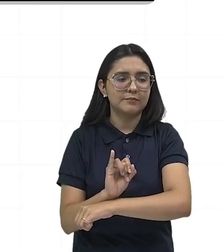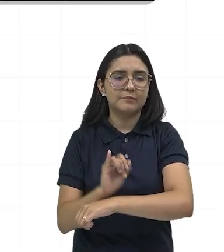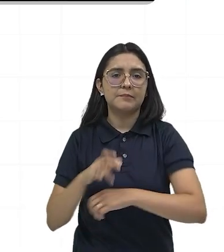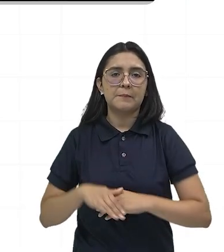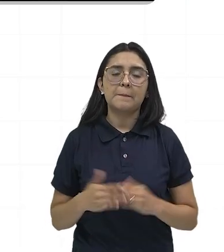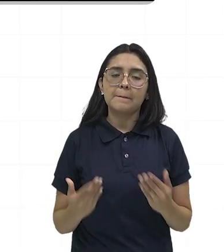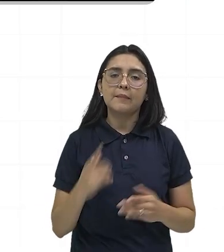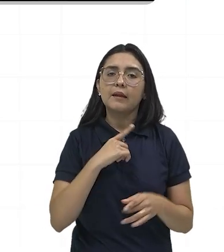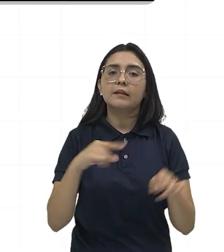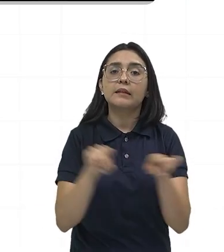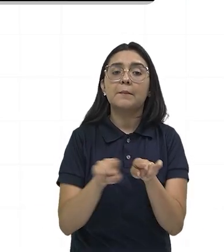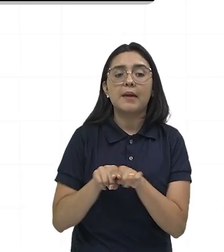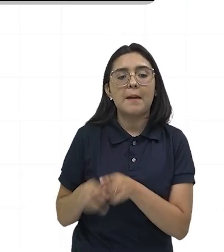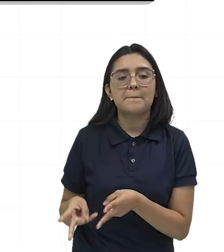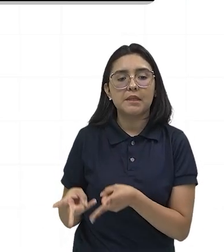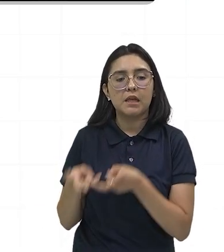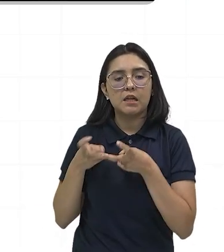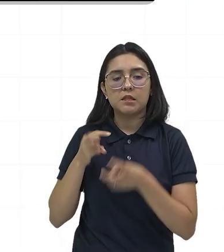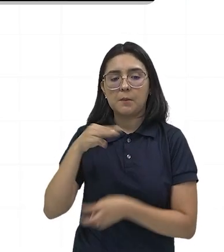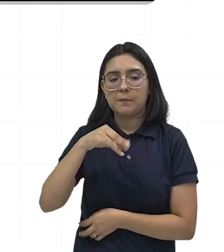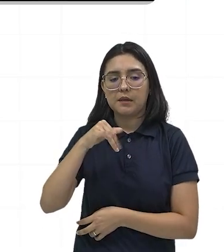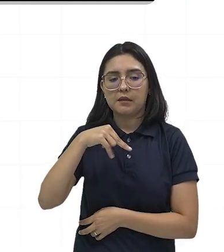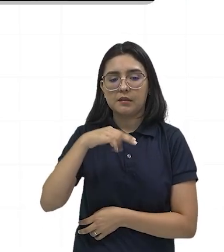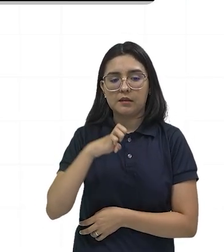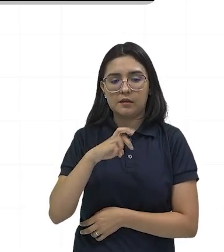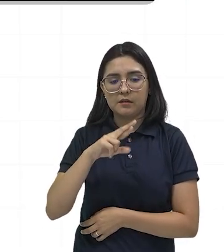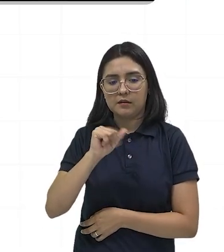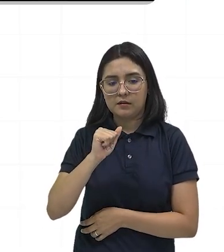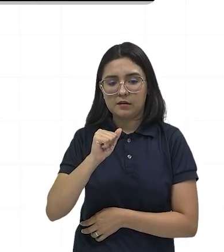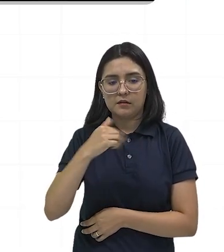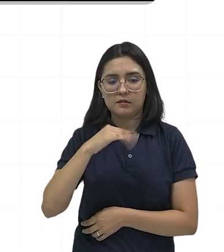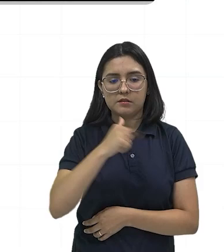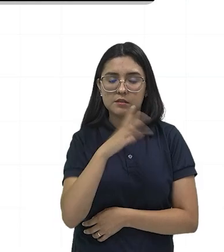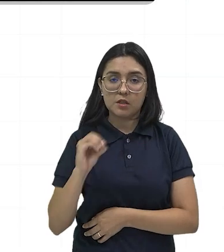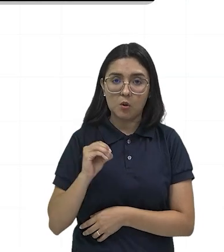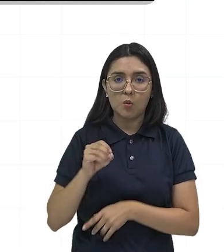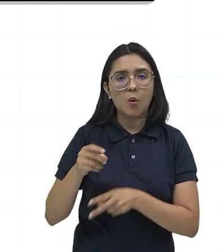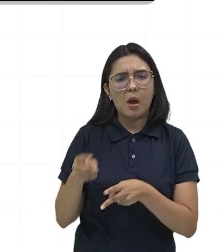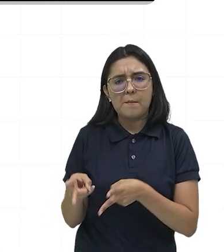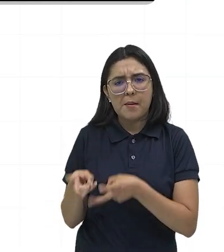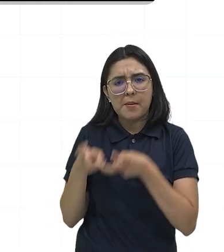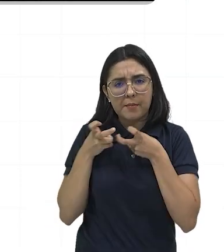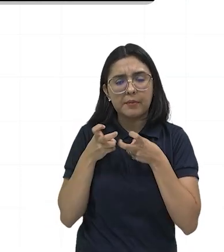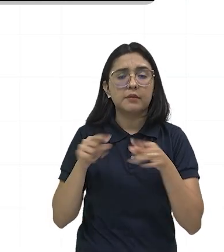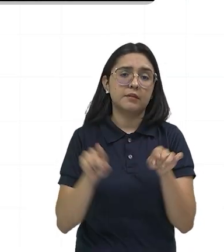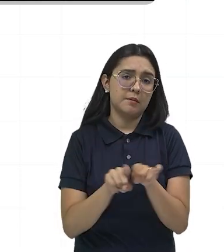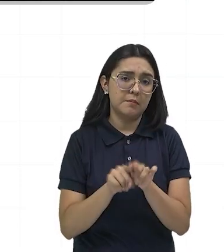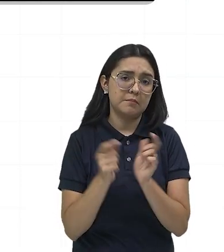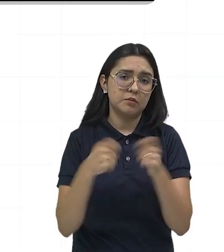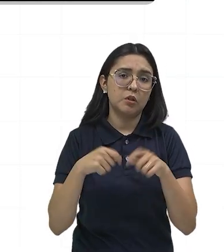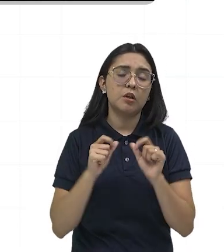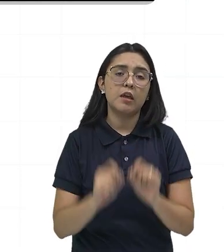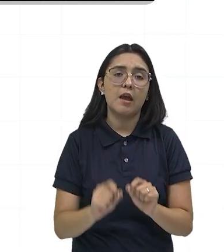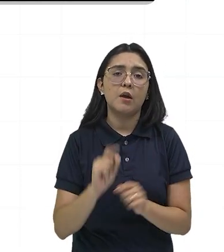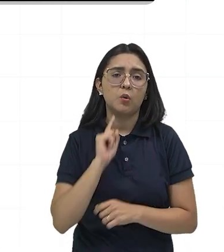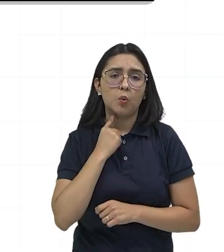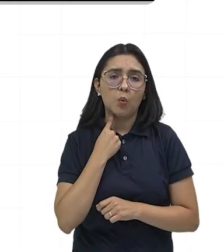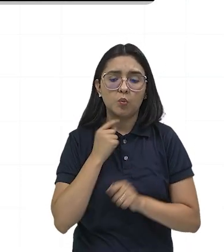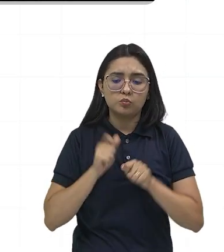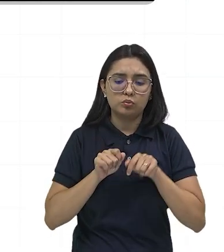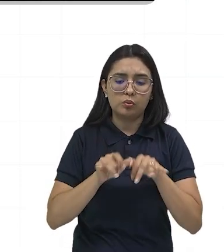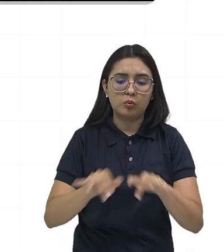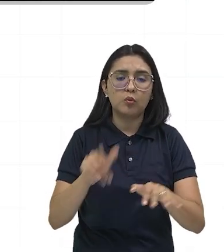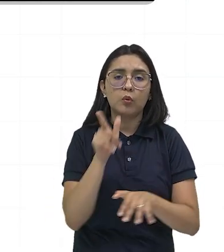destruição. A busca de um minério, né, pode fazer com que também tenha poluição de rios e tudo